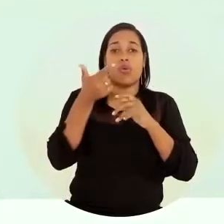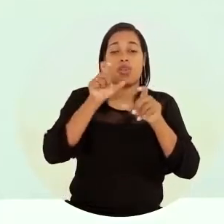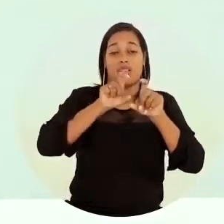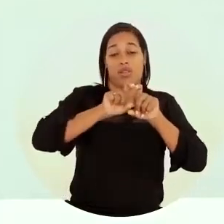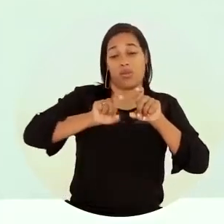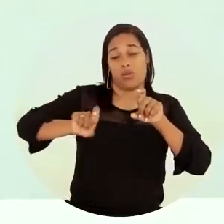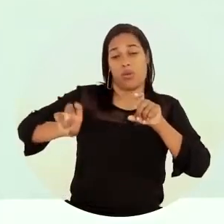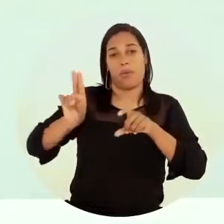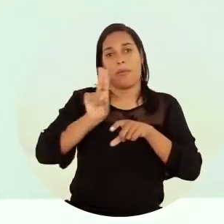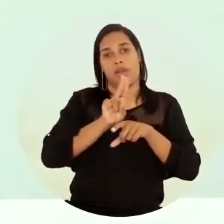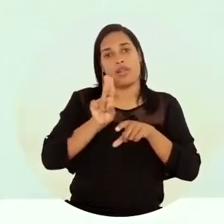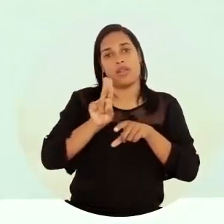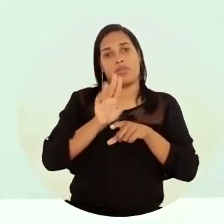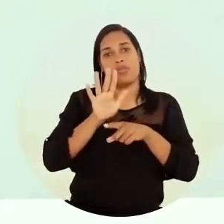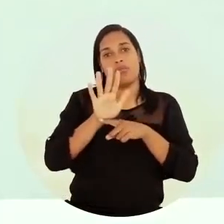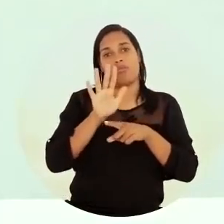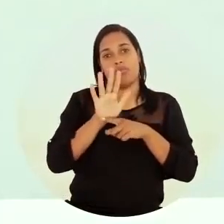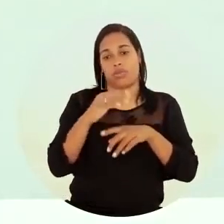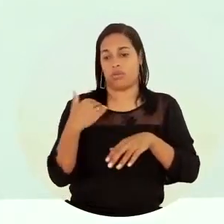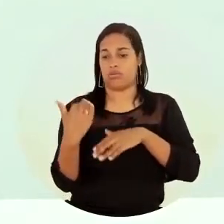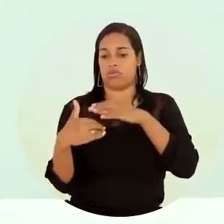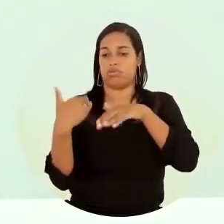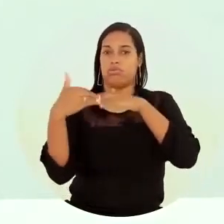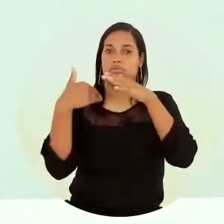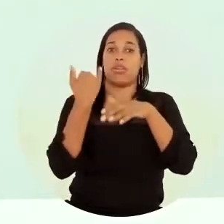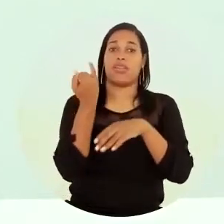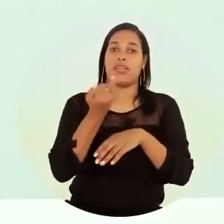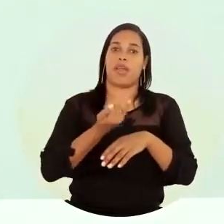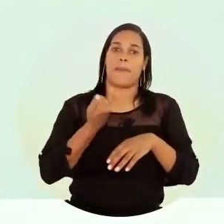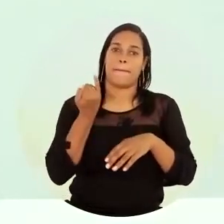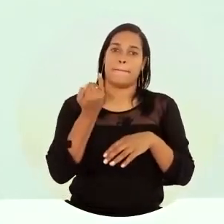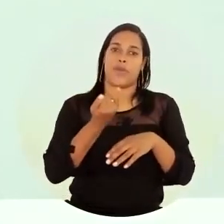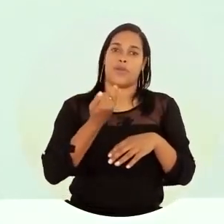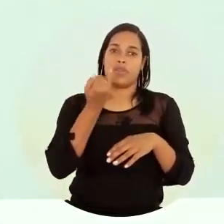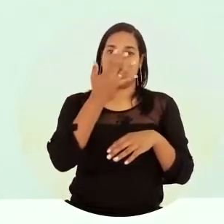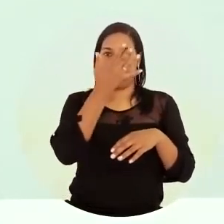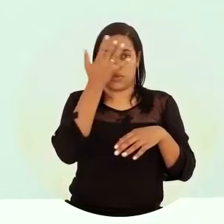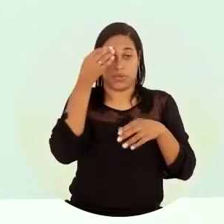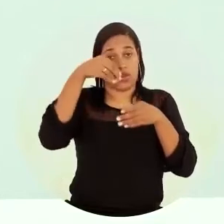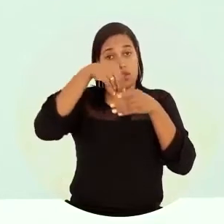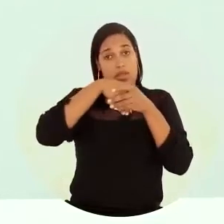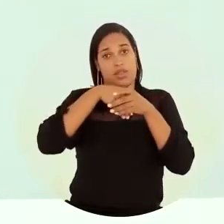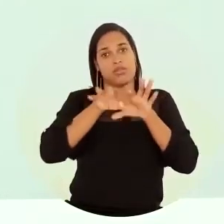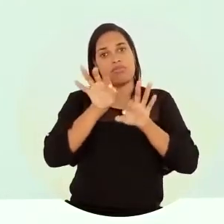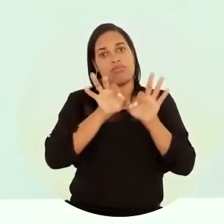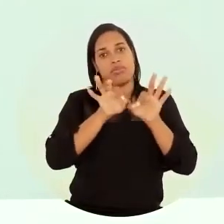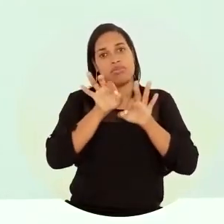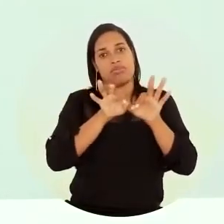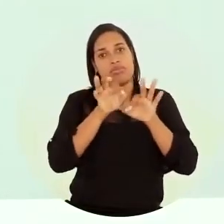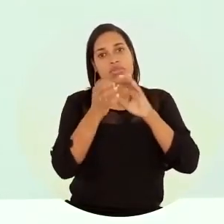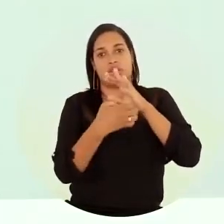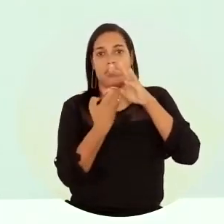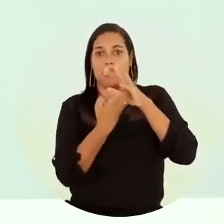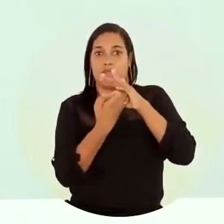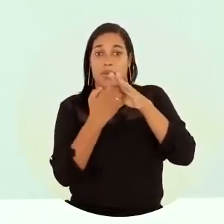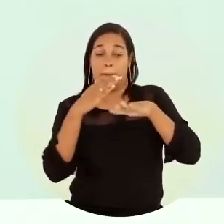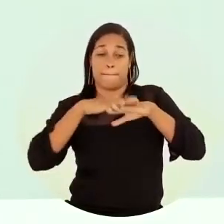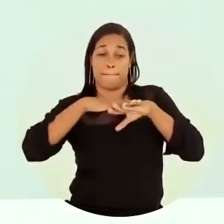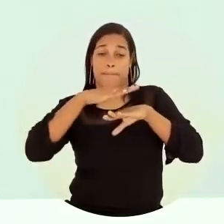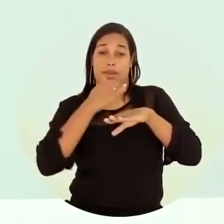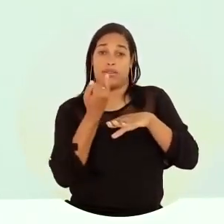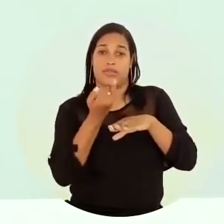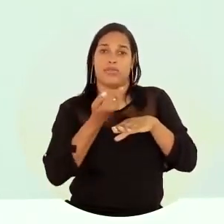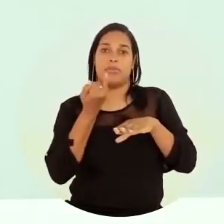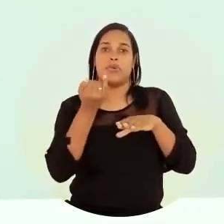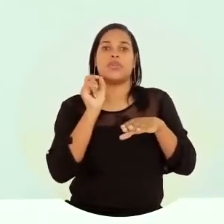o mais importante é que você conclua essa disciplina entendendo esse papel, entendendo que as pessoas são muito importantes para